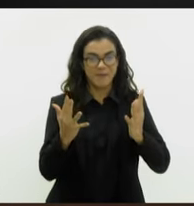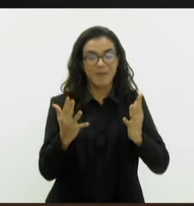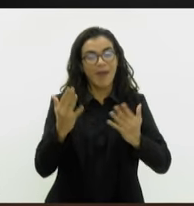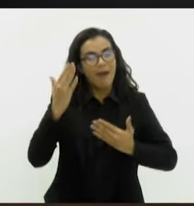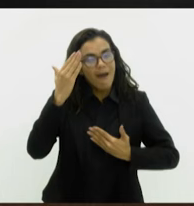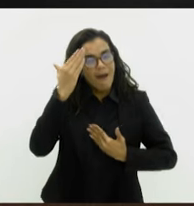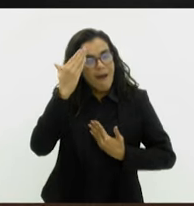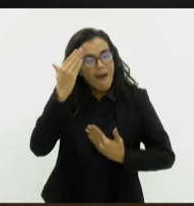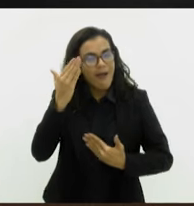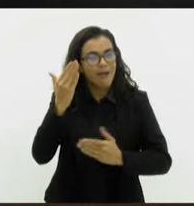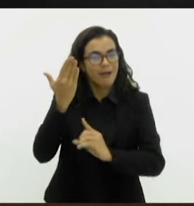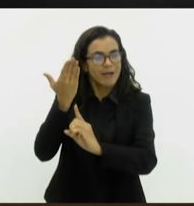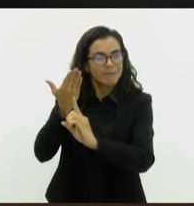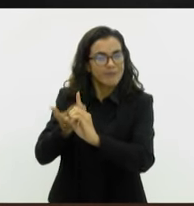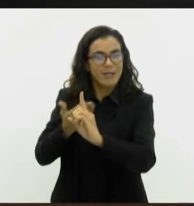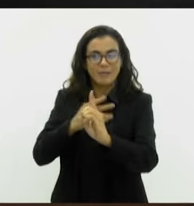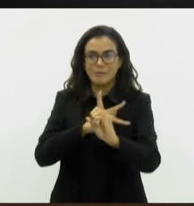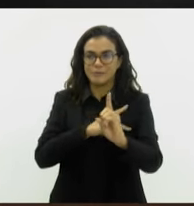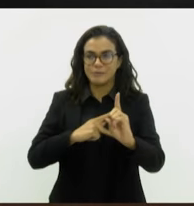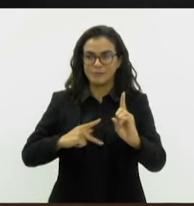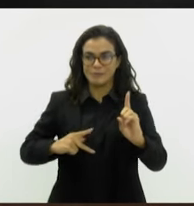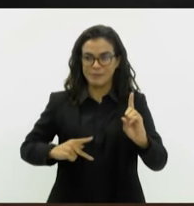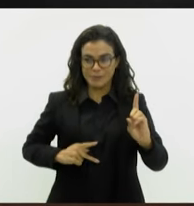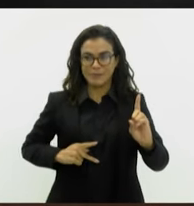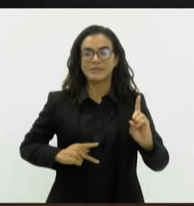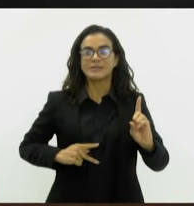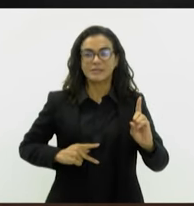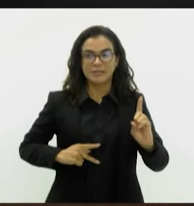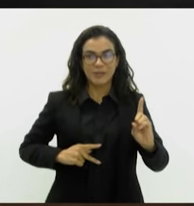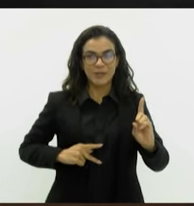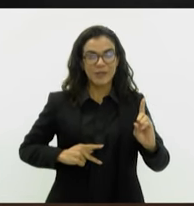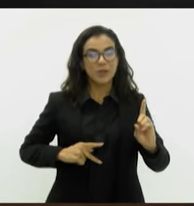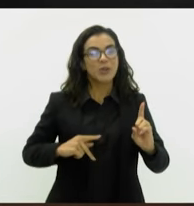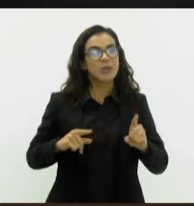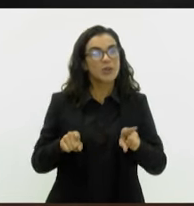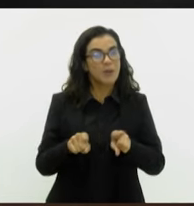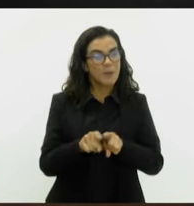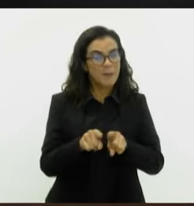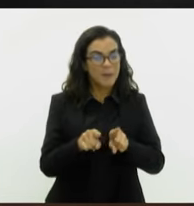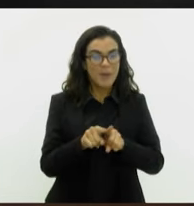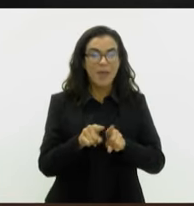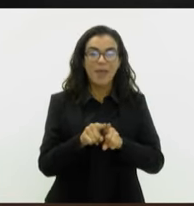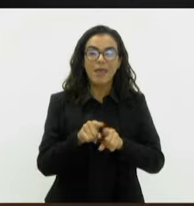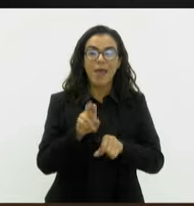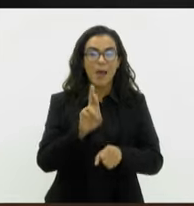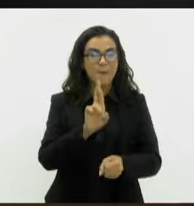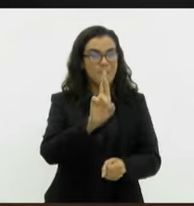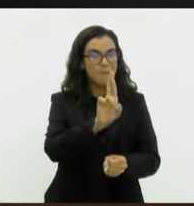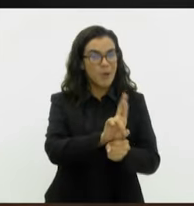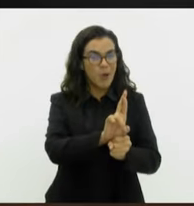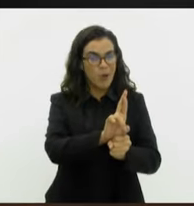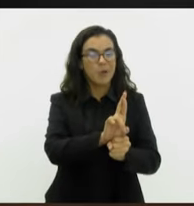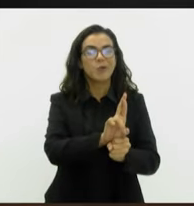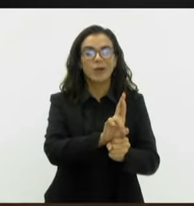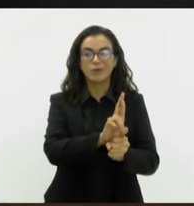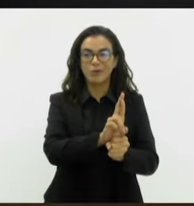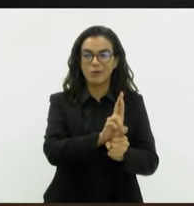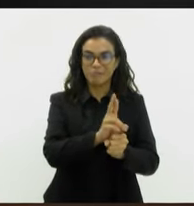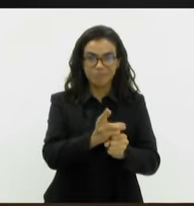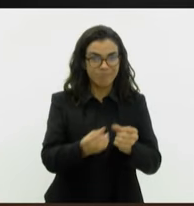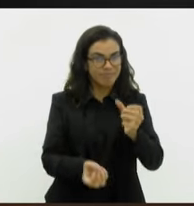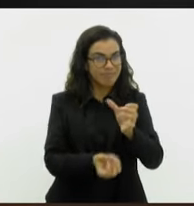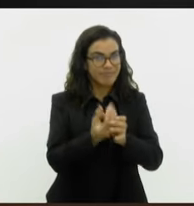agradeço muito a ele nós já já votamos a nossa procuradoria já está instalada na casa né e a gente